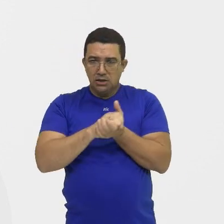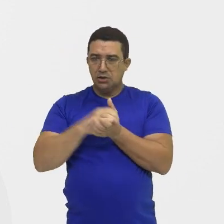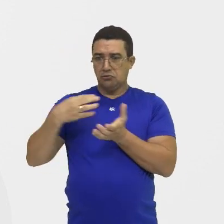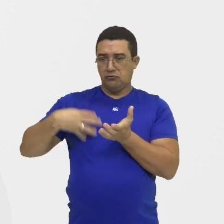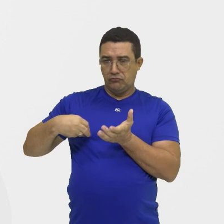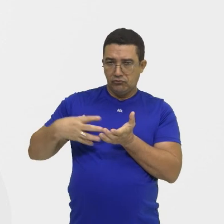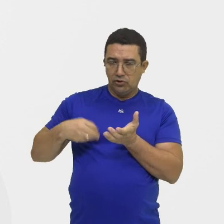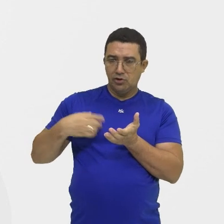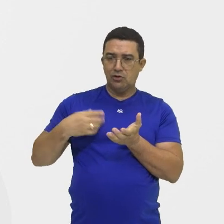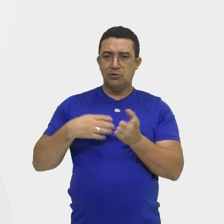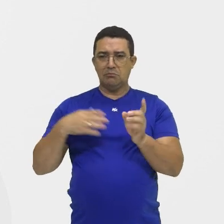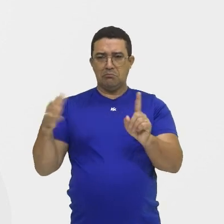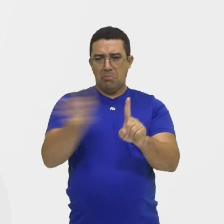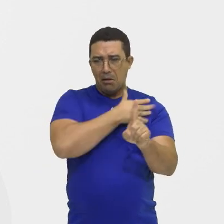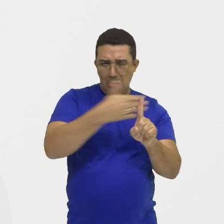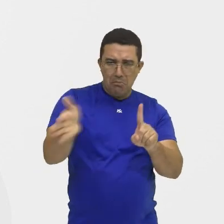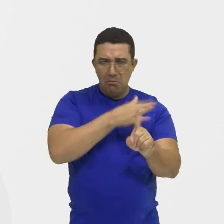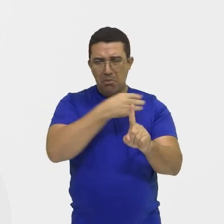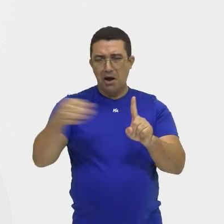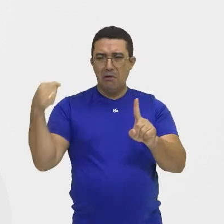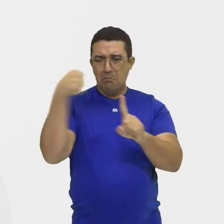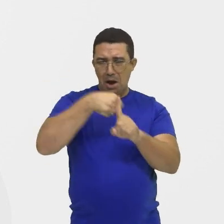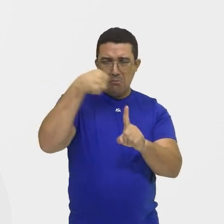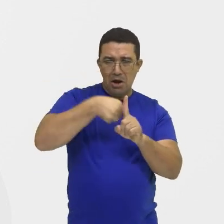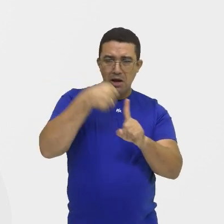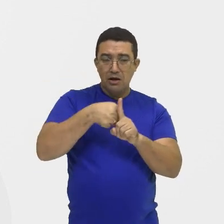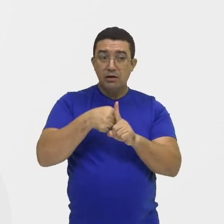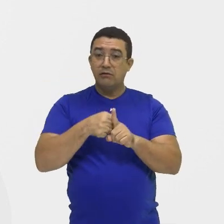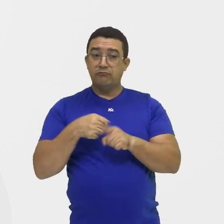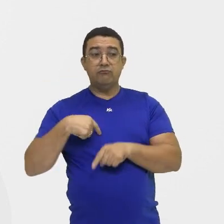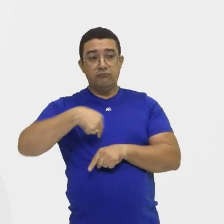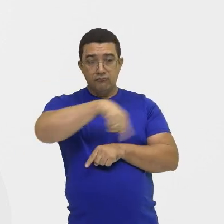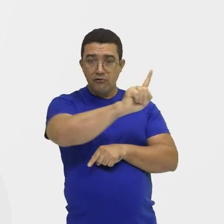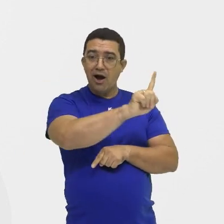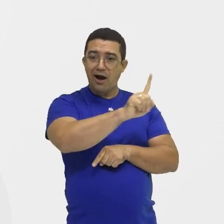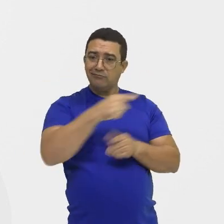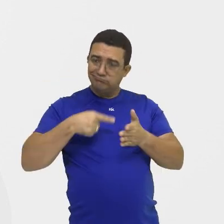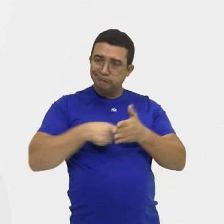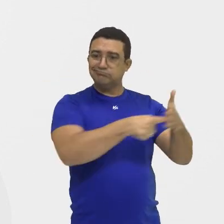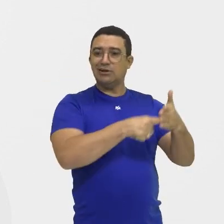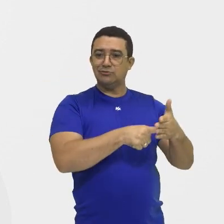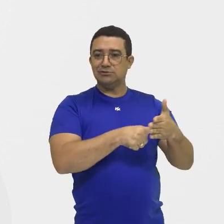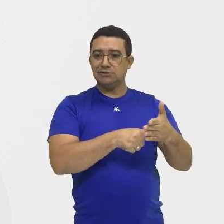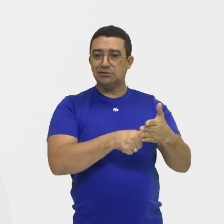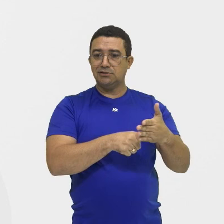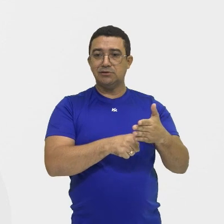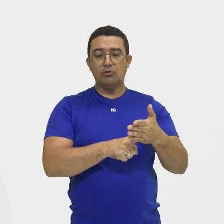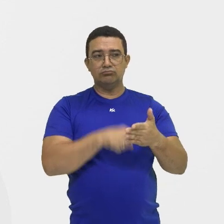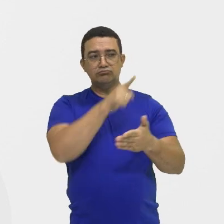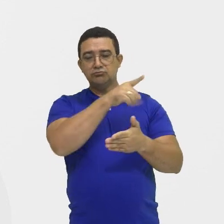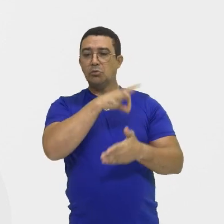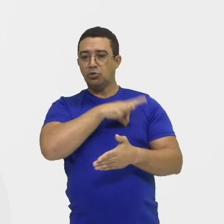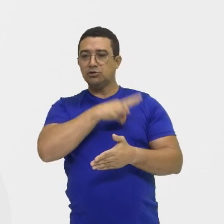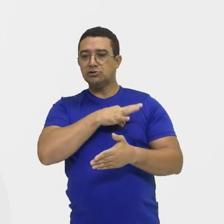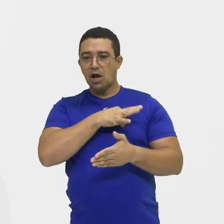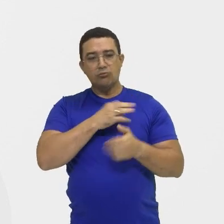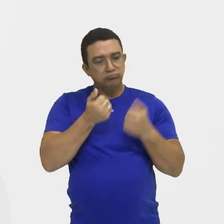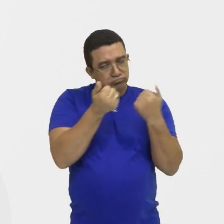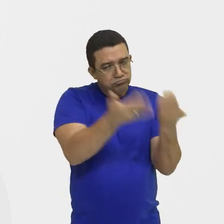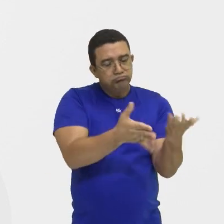na delegacia, se estiver só um policial, denuncie, e ele está amparado pela lei para te dar essa proteção,